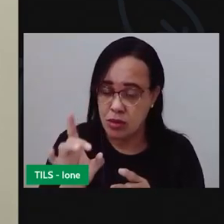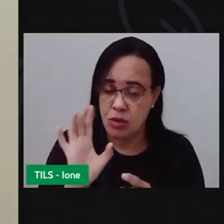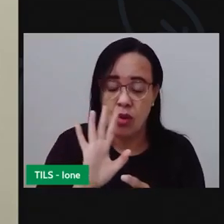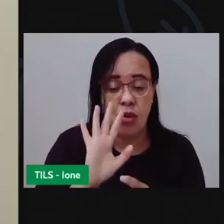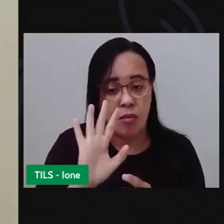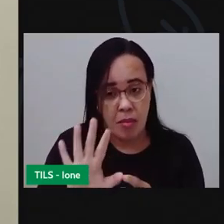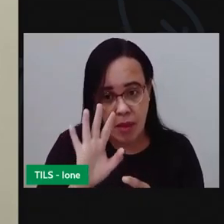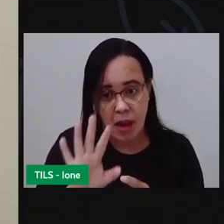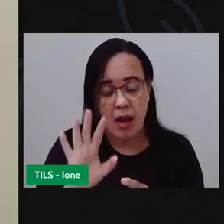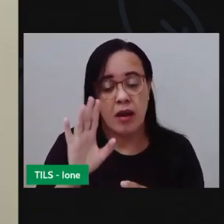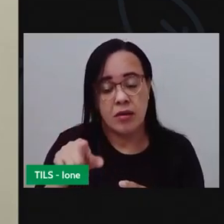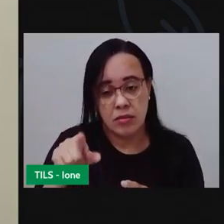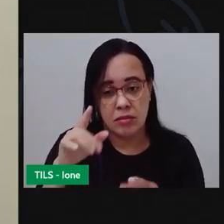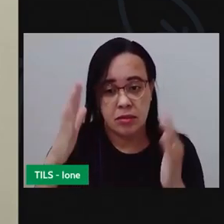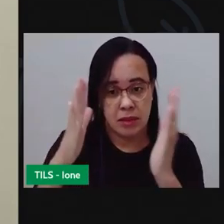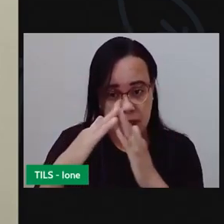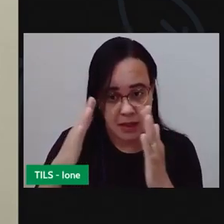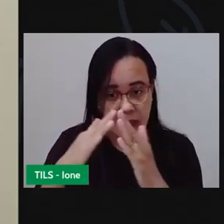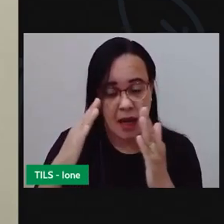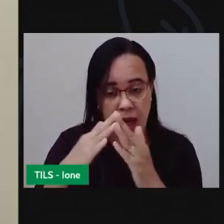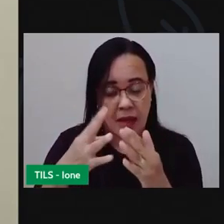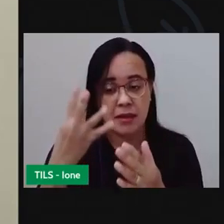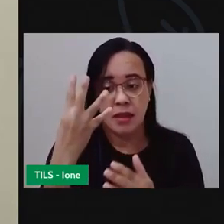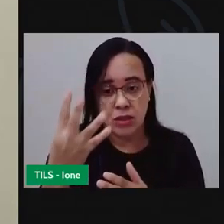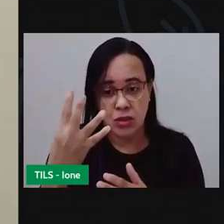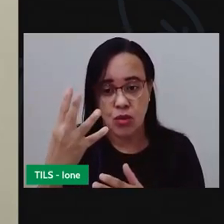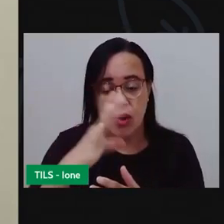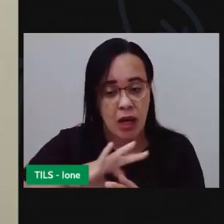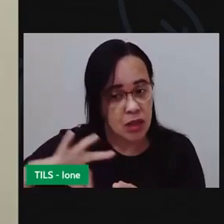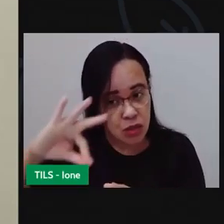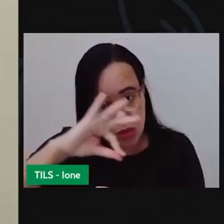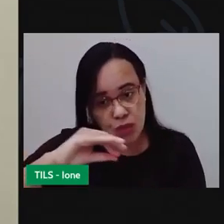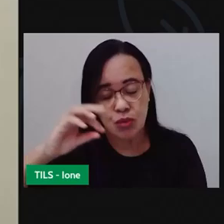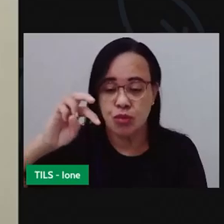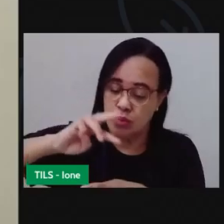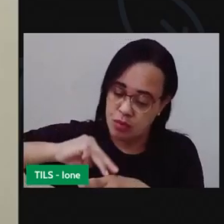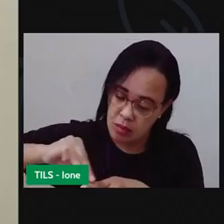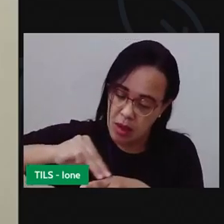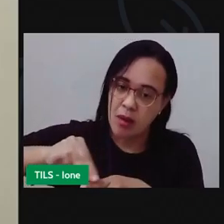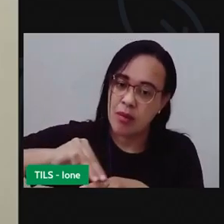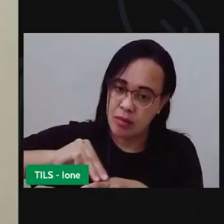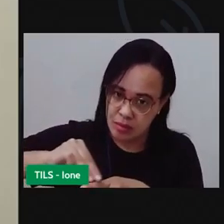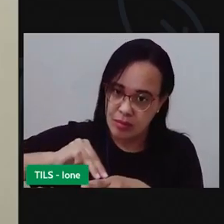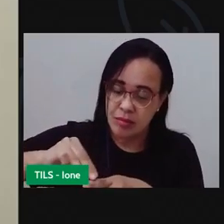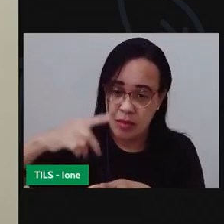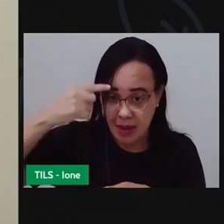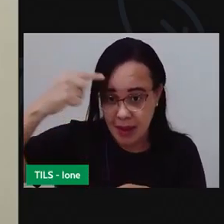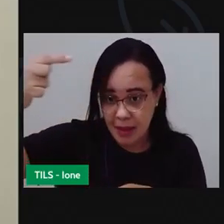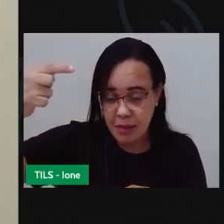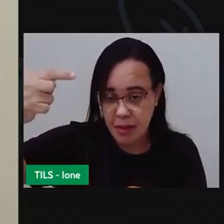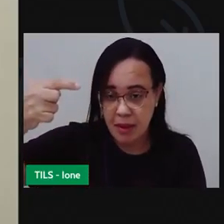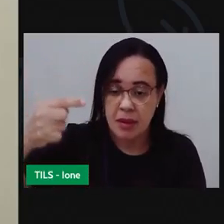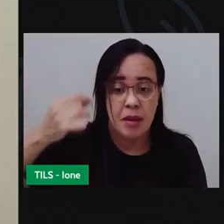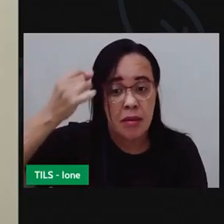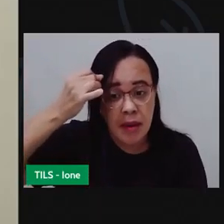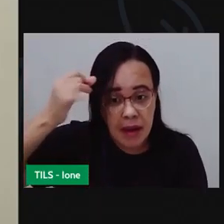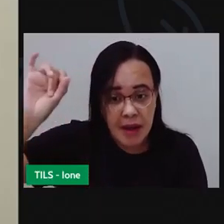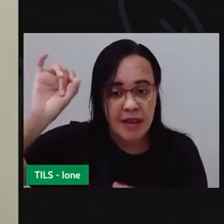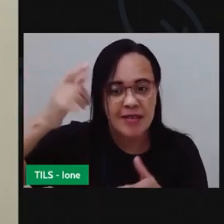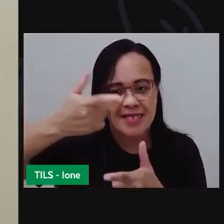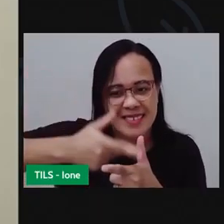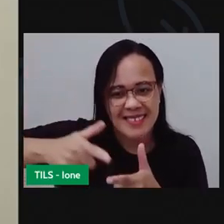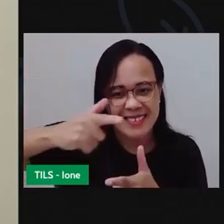aí na sua casa você vai forrar com fita adesiva todas as argolas, que é para não machucar a sua mão,